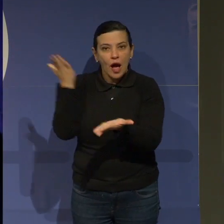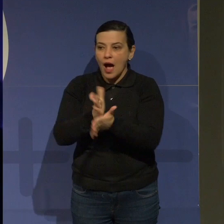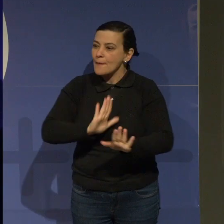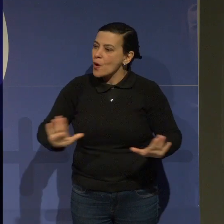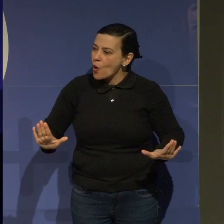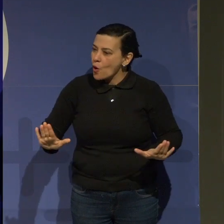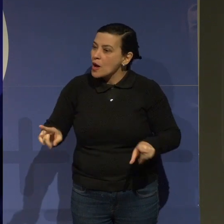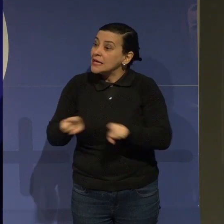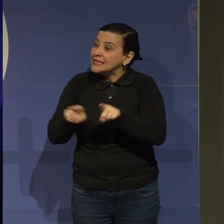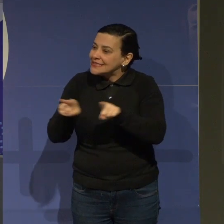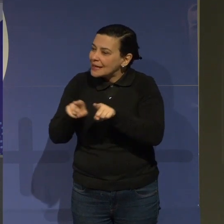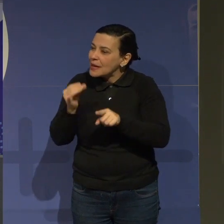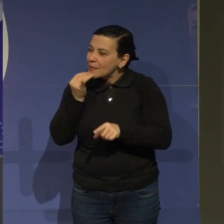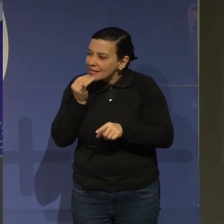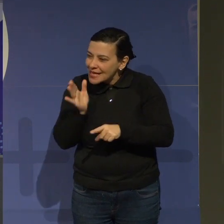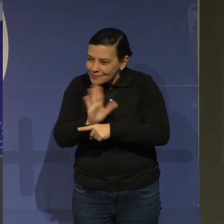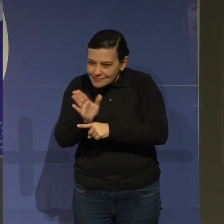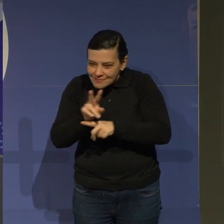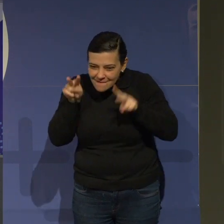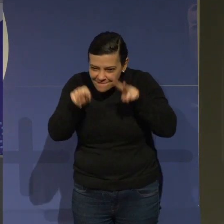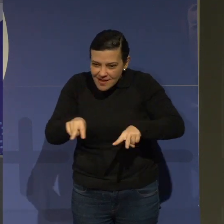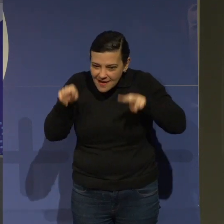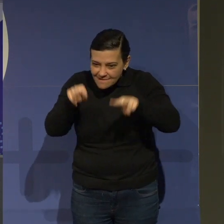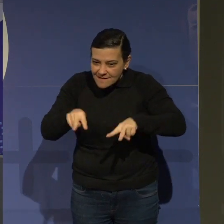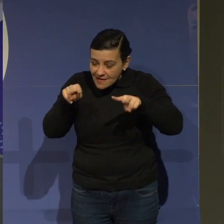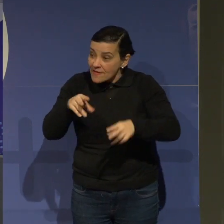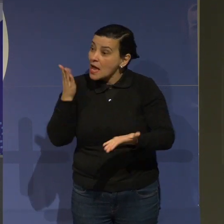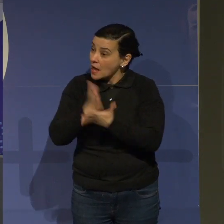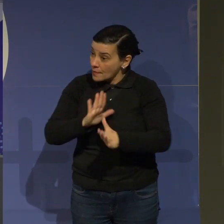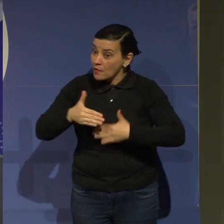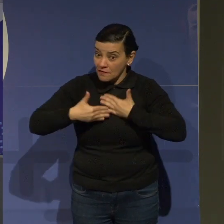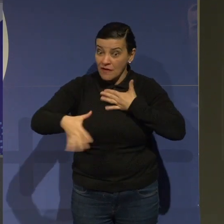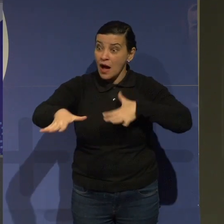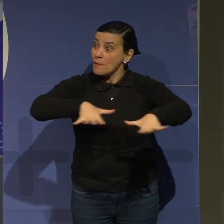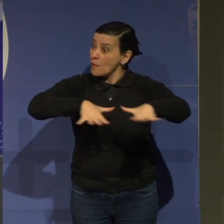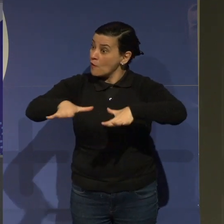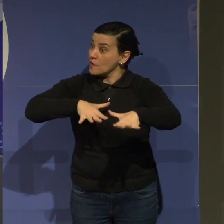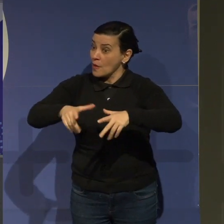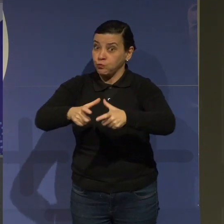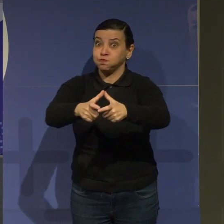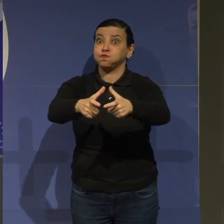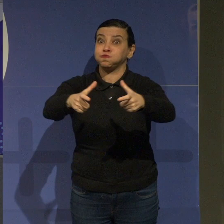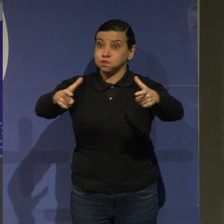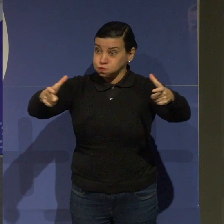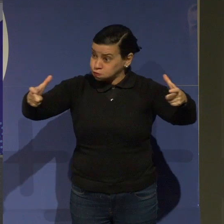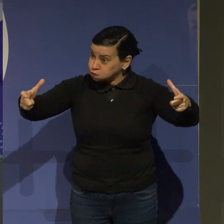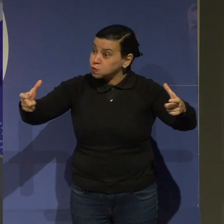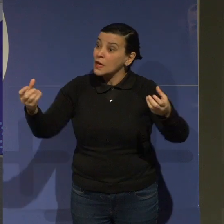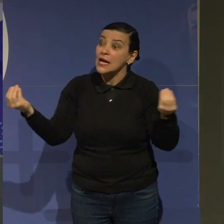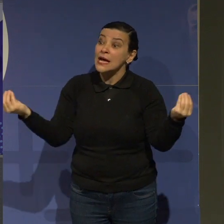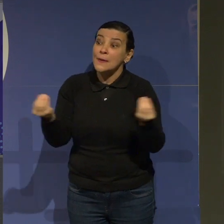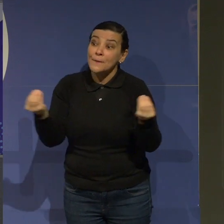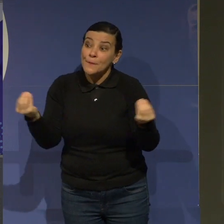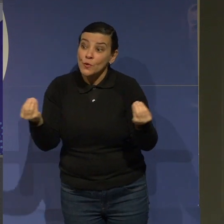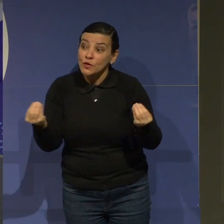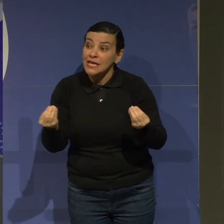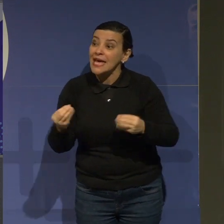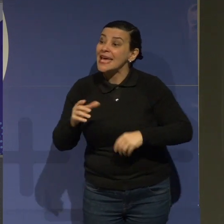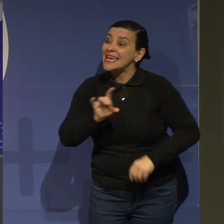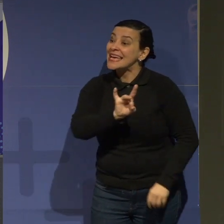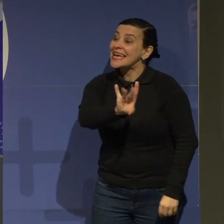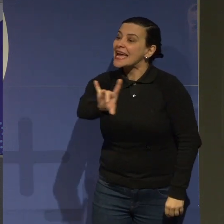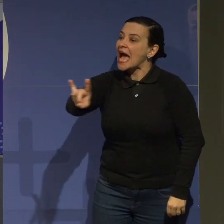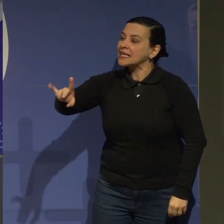de visualização das curtidas. E esse movimento vai ser cada vez maior, porque o poder de criação está na mão de